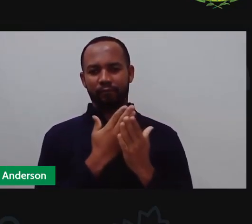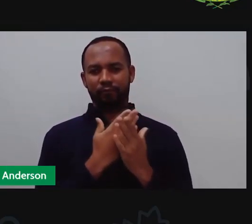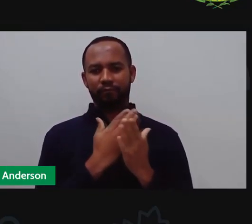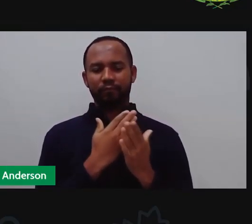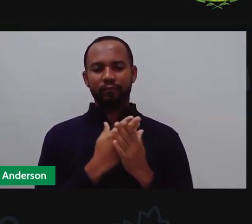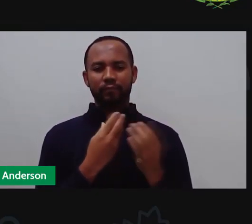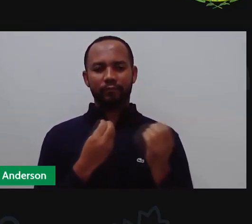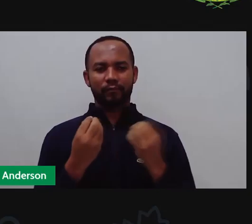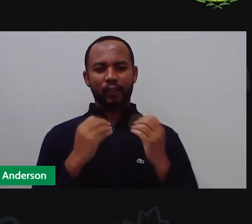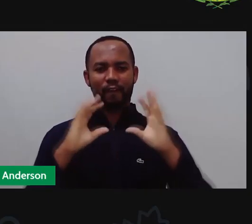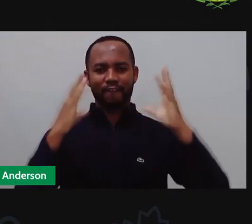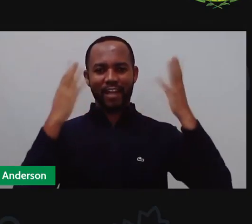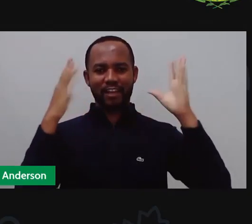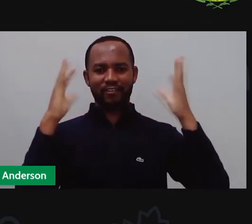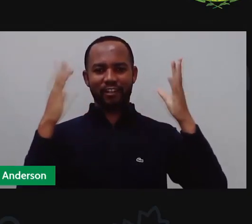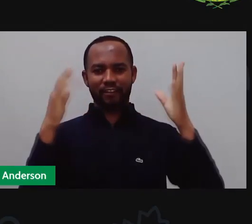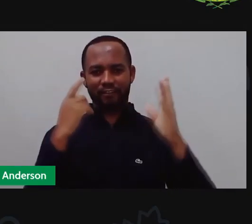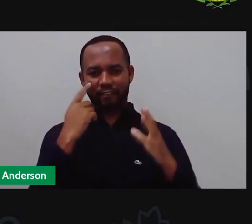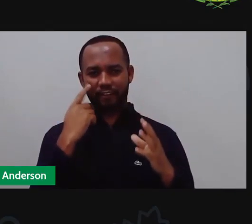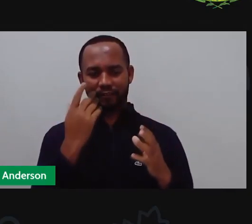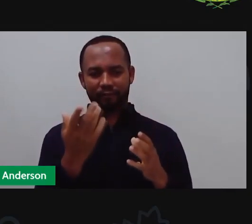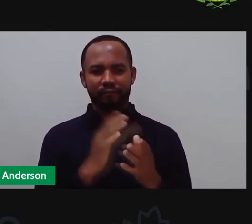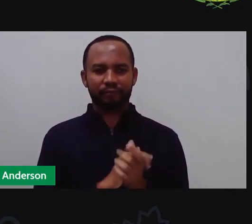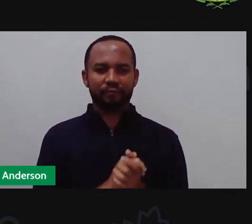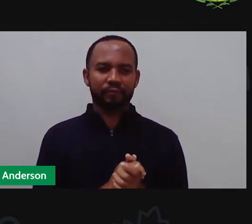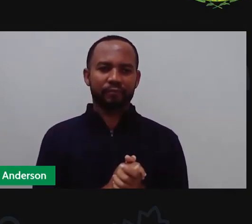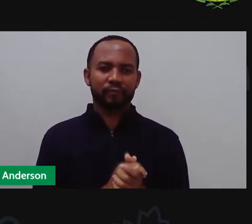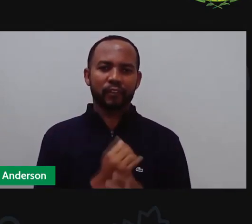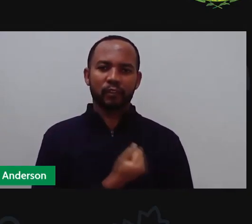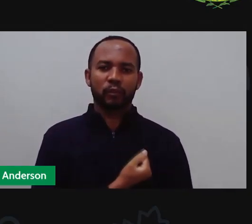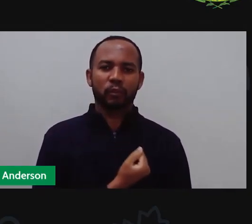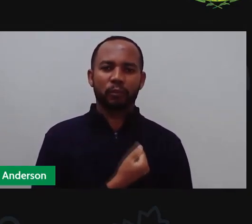começar a comemorar a nossa aula de número